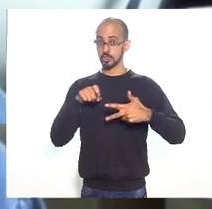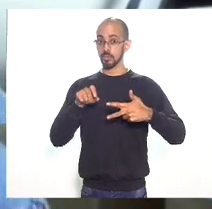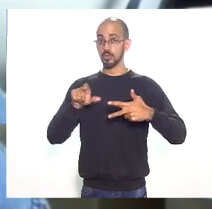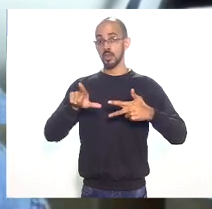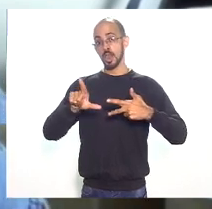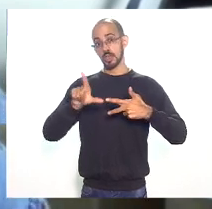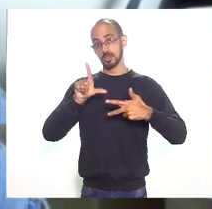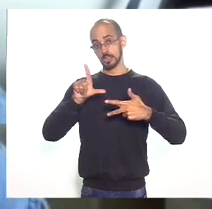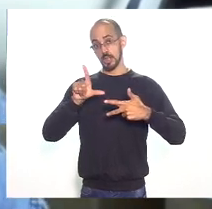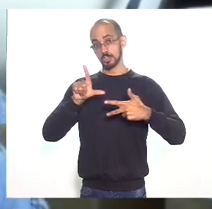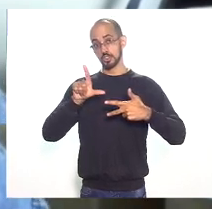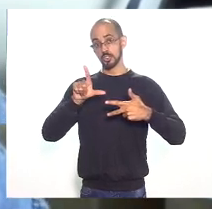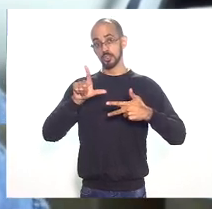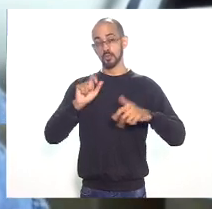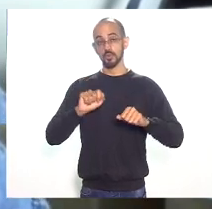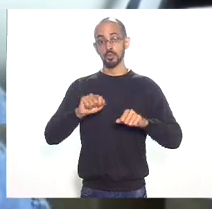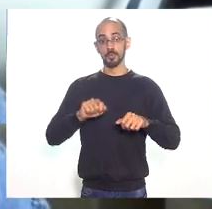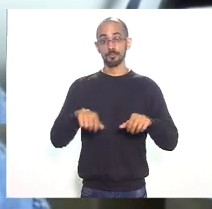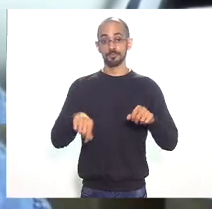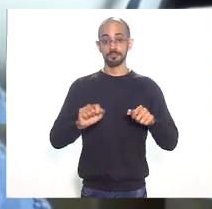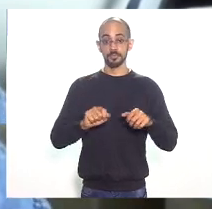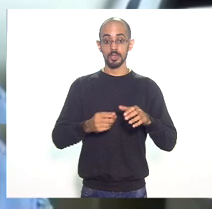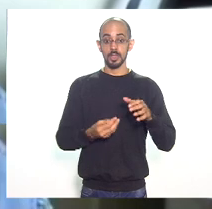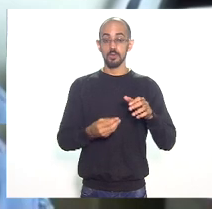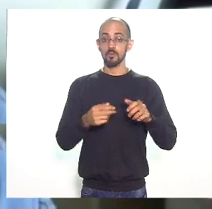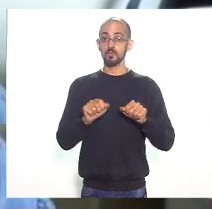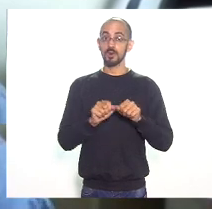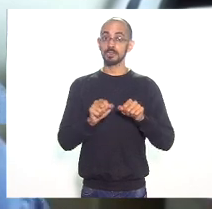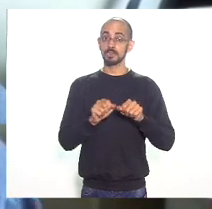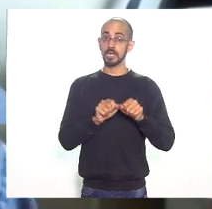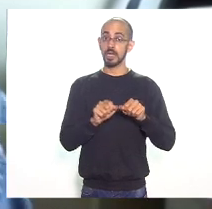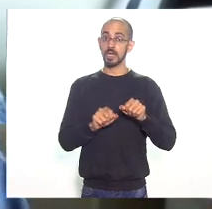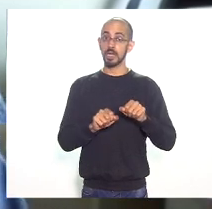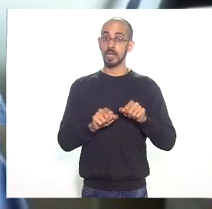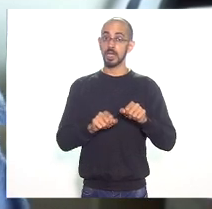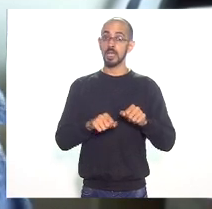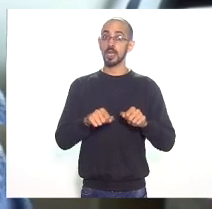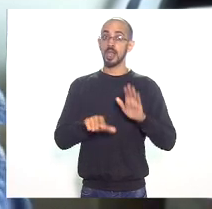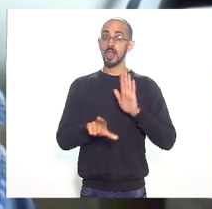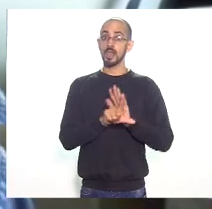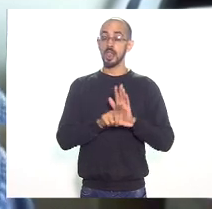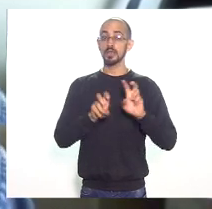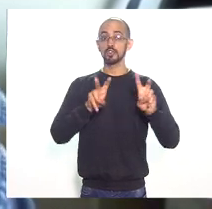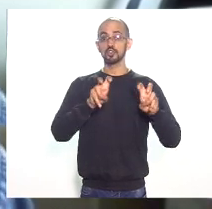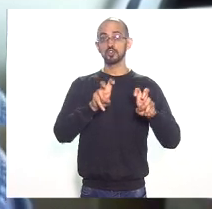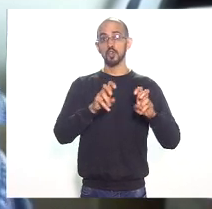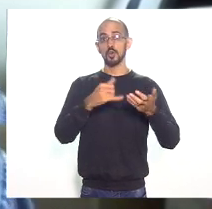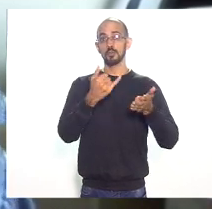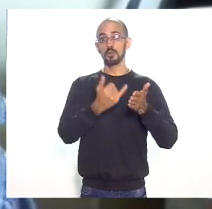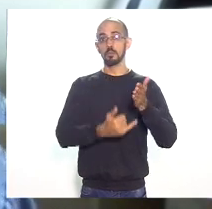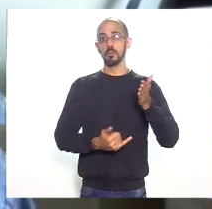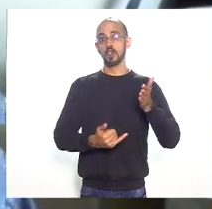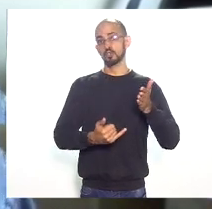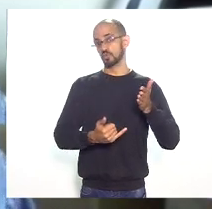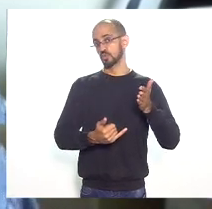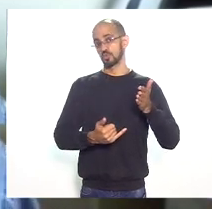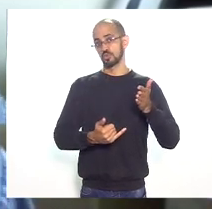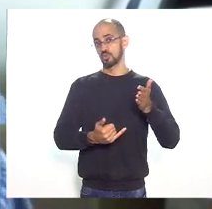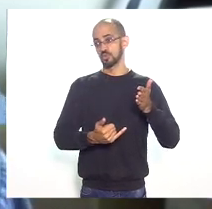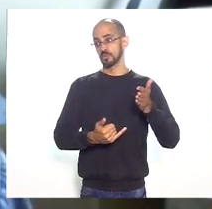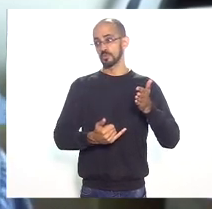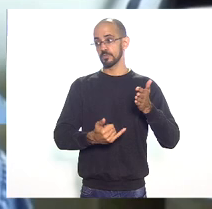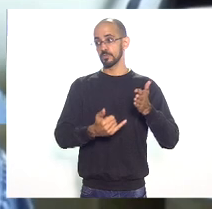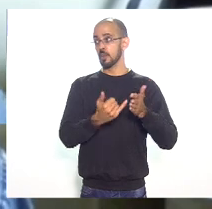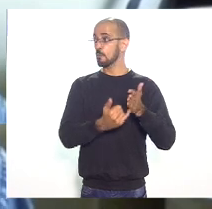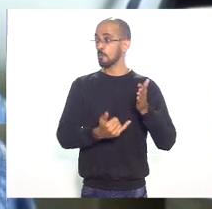legislativo, legislar sobre tributos. O judiciário não pode legislar sobre tributos. Quem